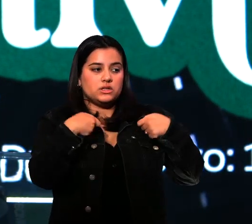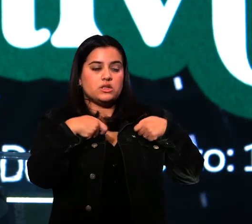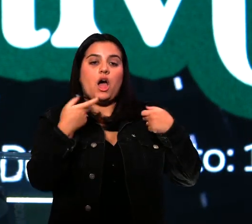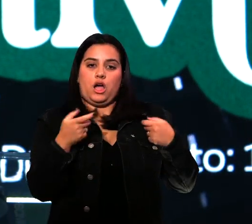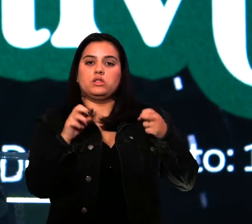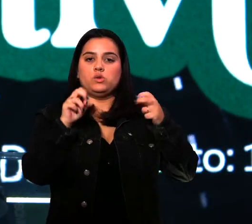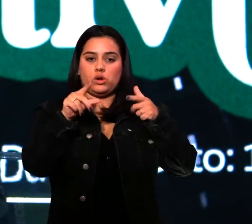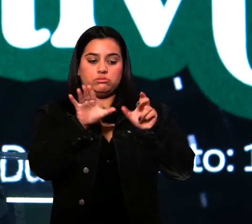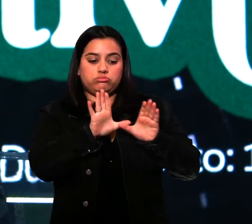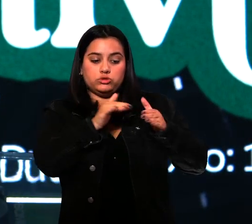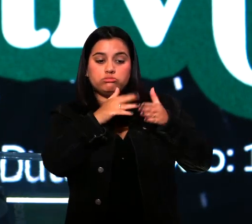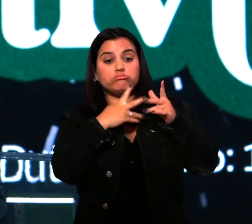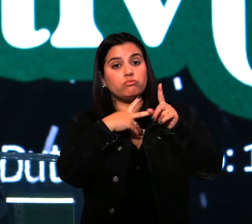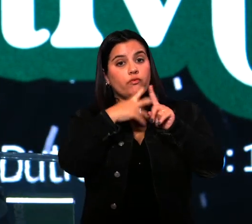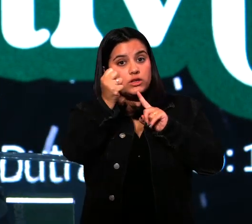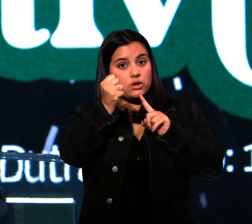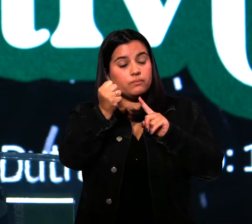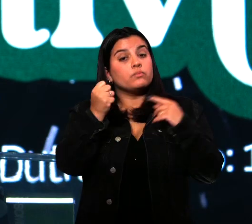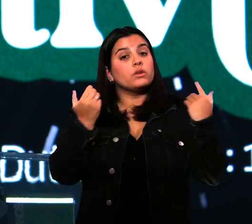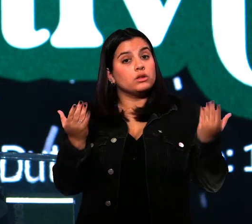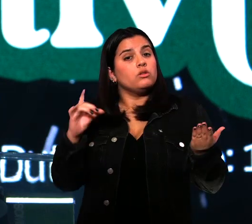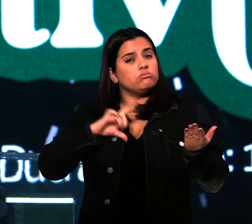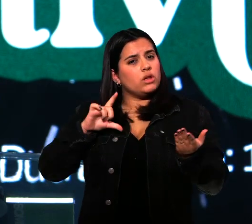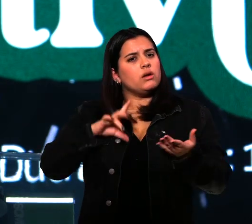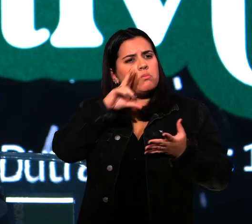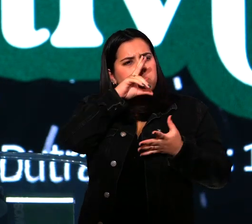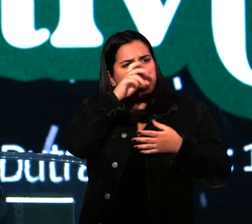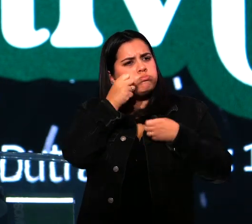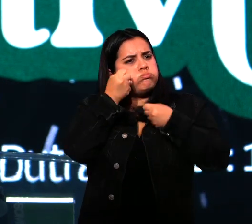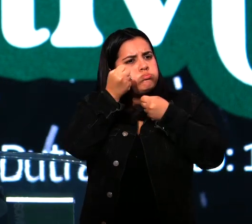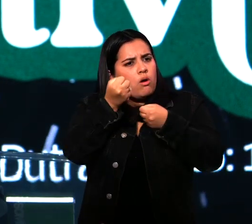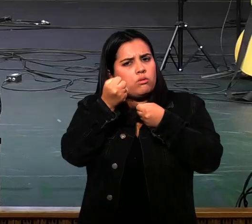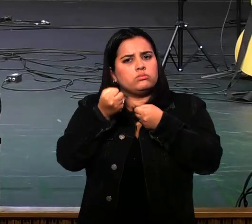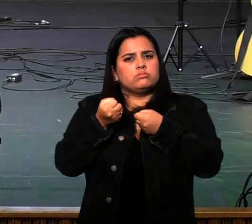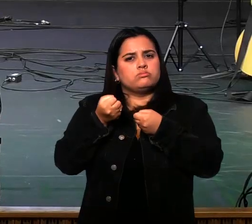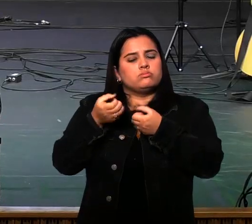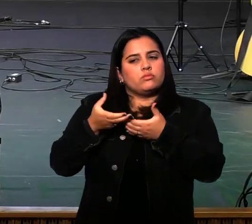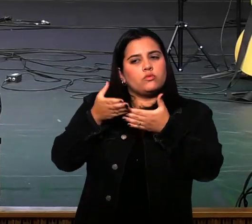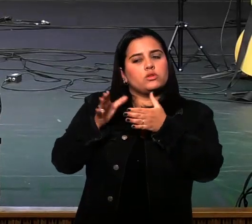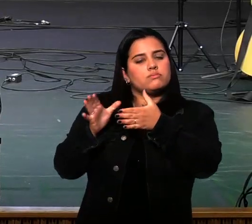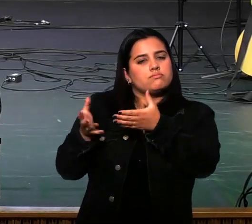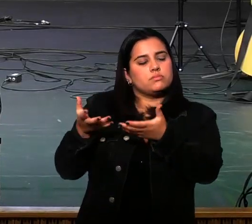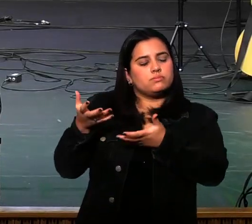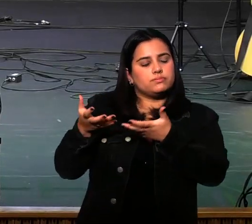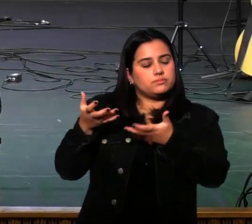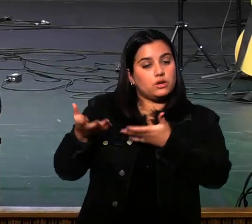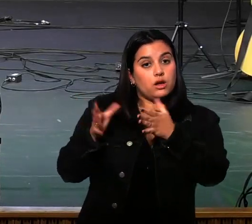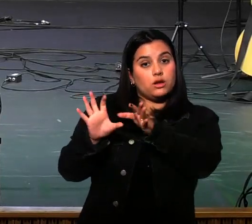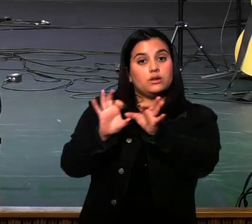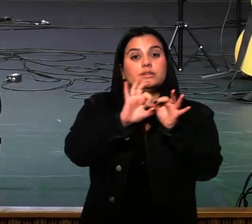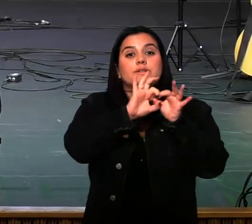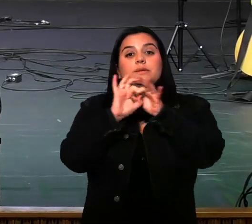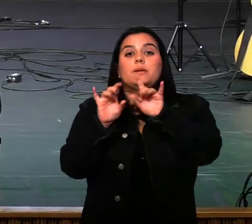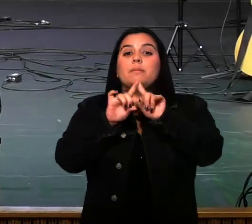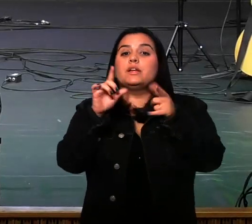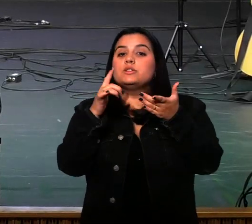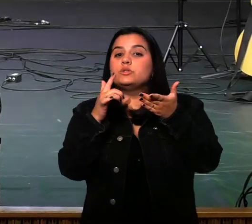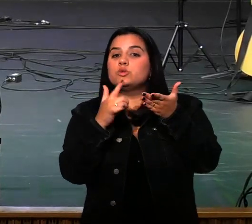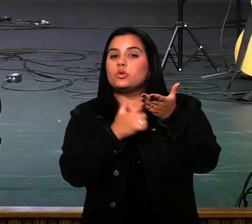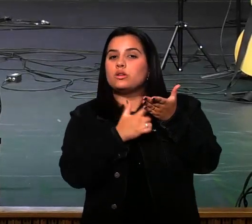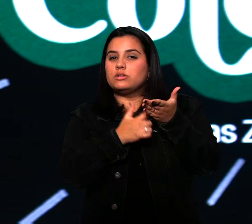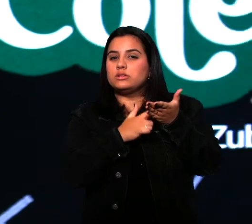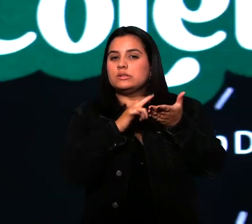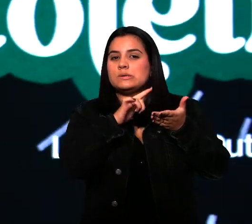força na coletividade. Agora, o livro de Filipenses, capítulo 2, versículo 15, Paulo vai falar que nós, nesse